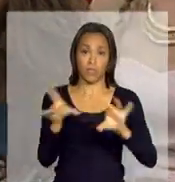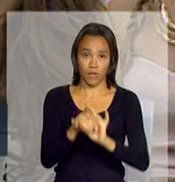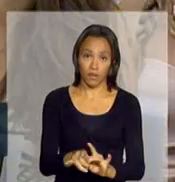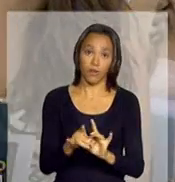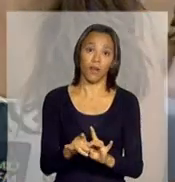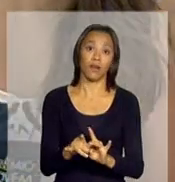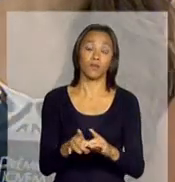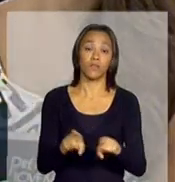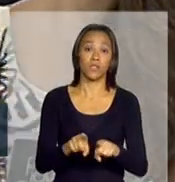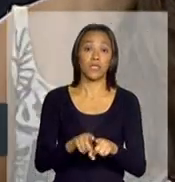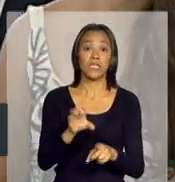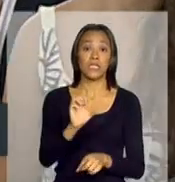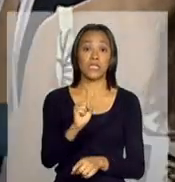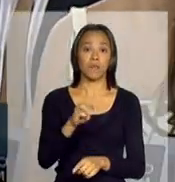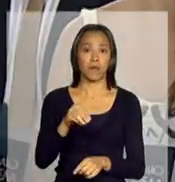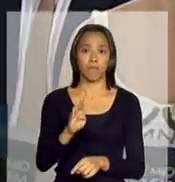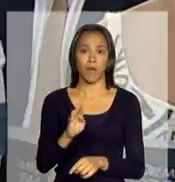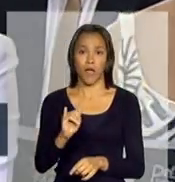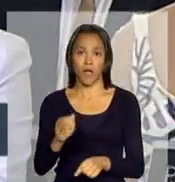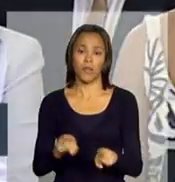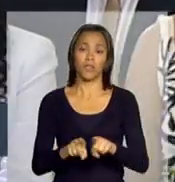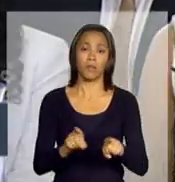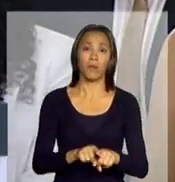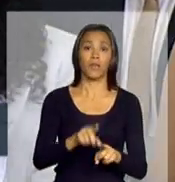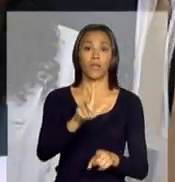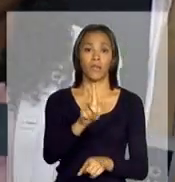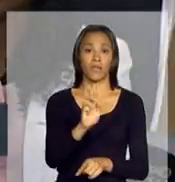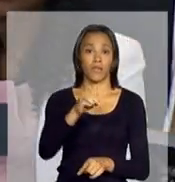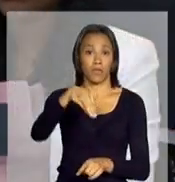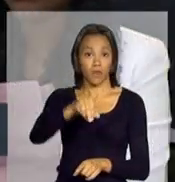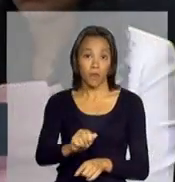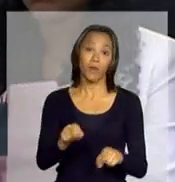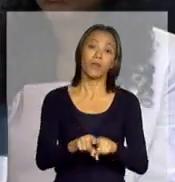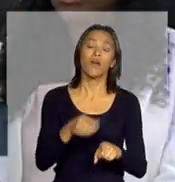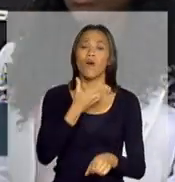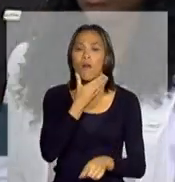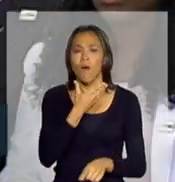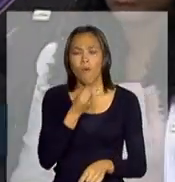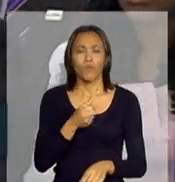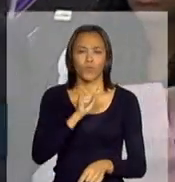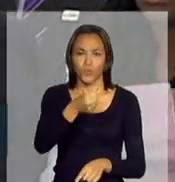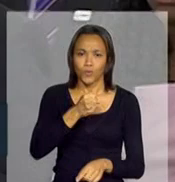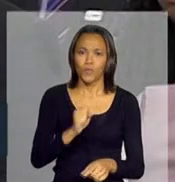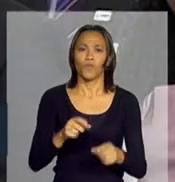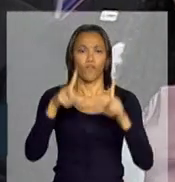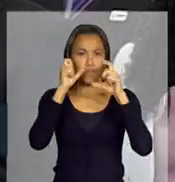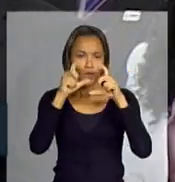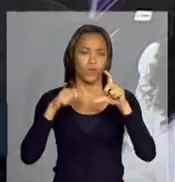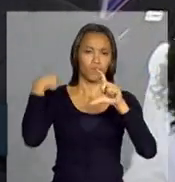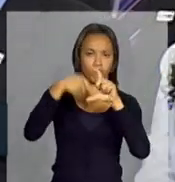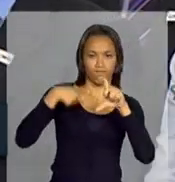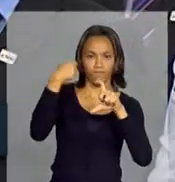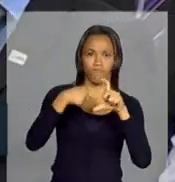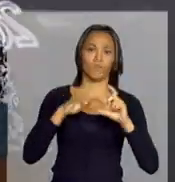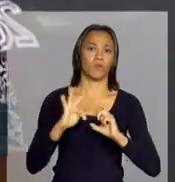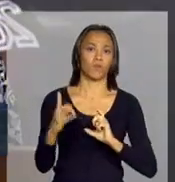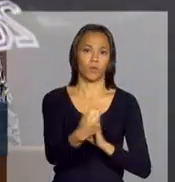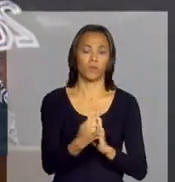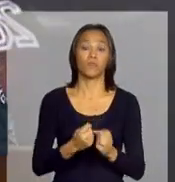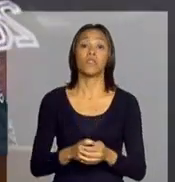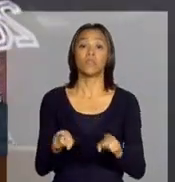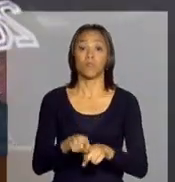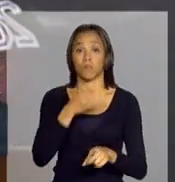gama e de Samambaia senhoras e senhores jornalistas fotógrafos e cinegrafistas